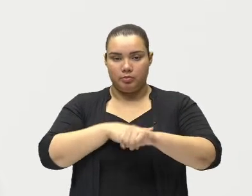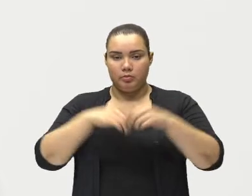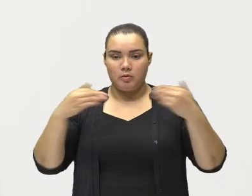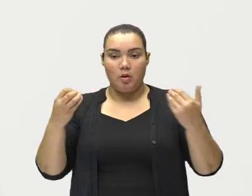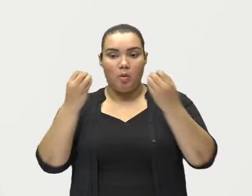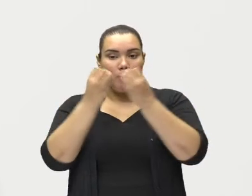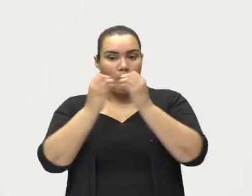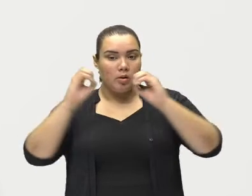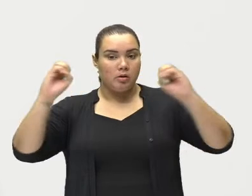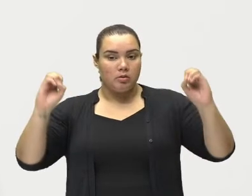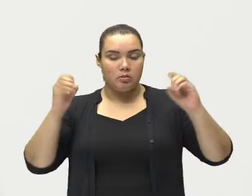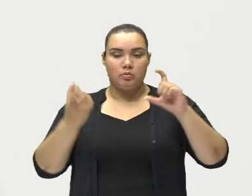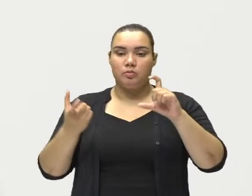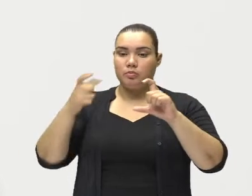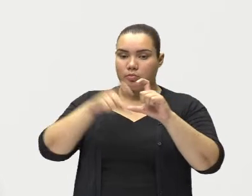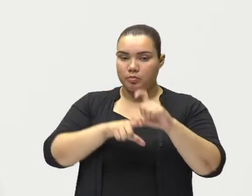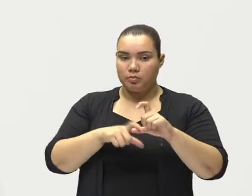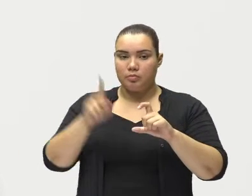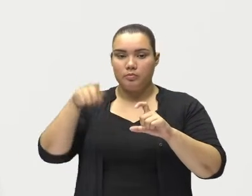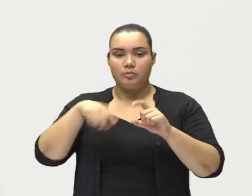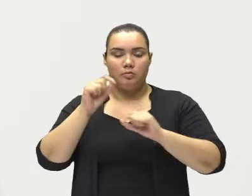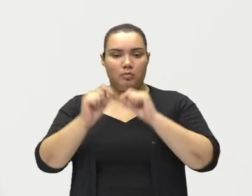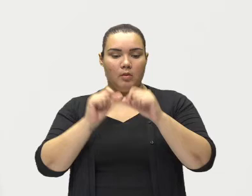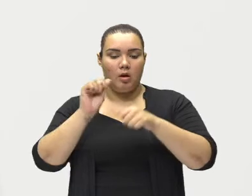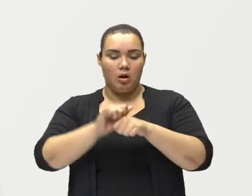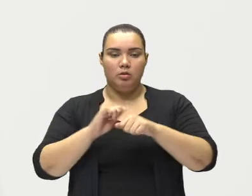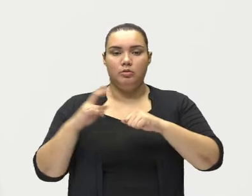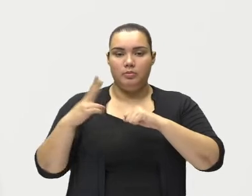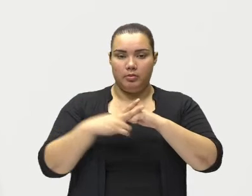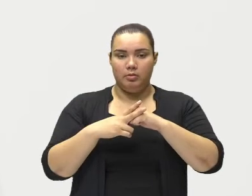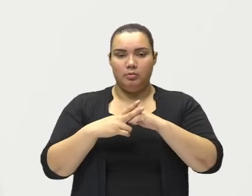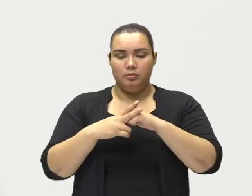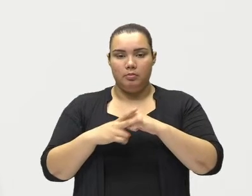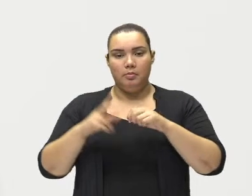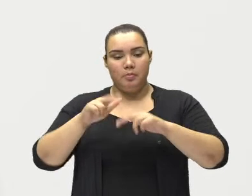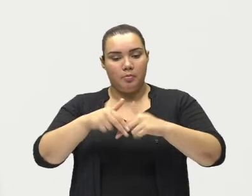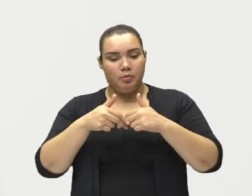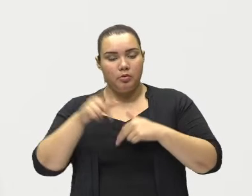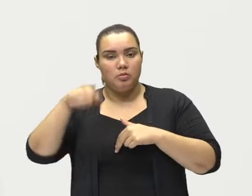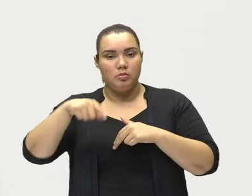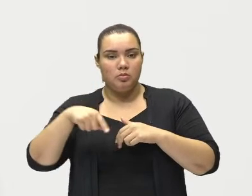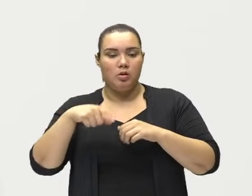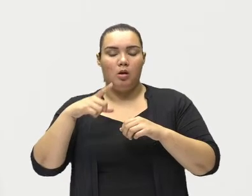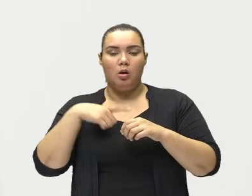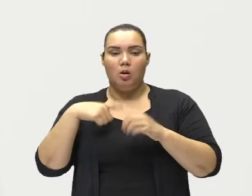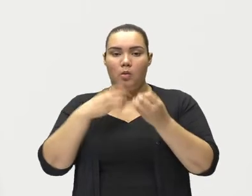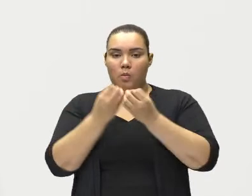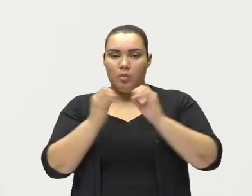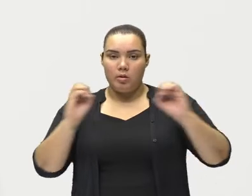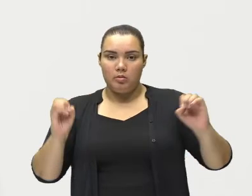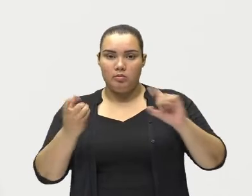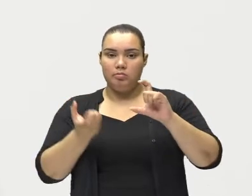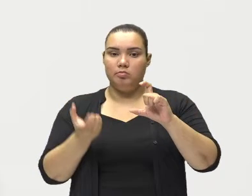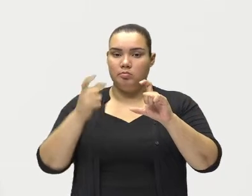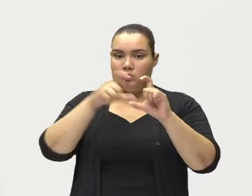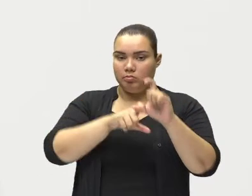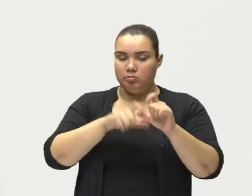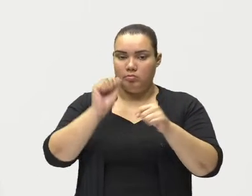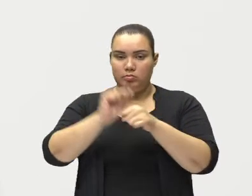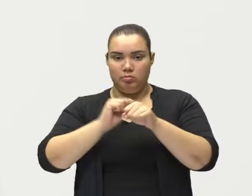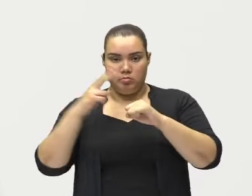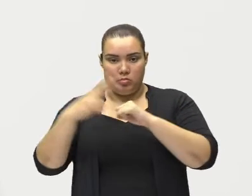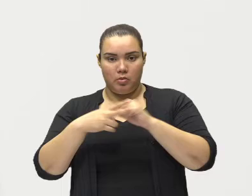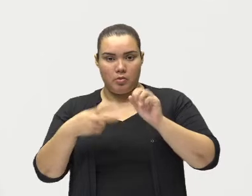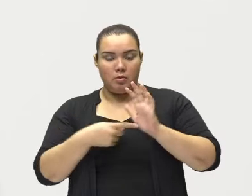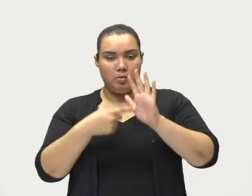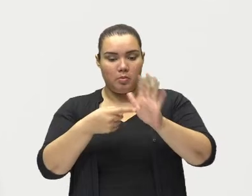aqui faz papel de advérbio. Por isso que é uma oração subordinada adverbial que